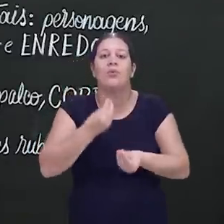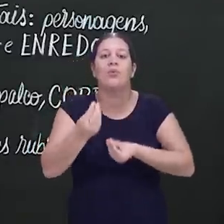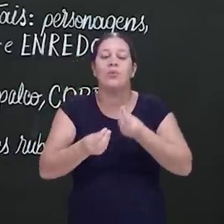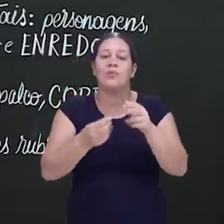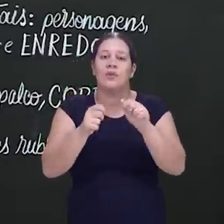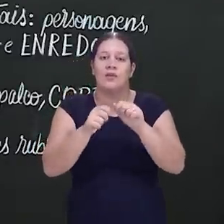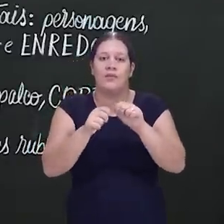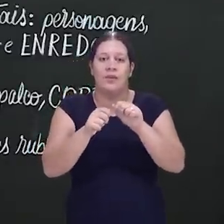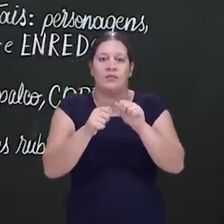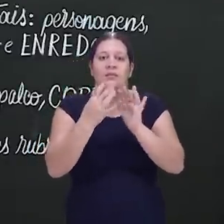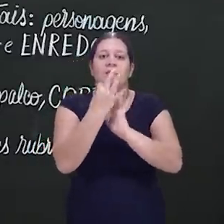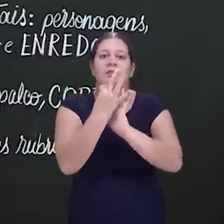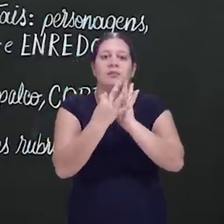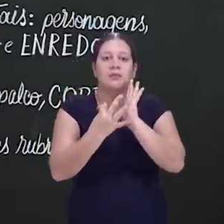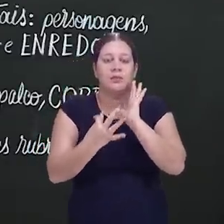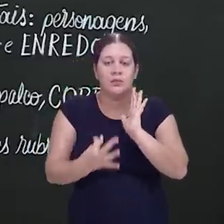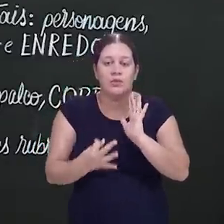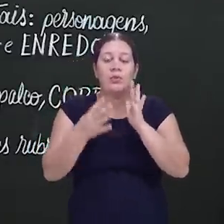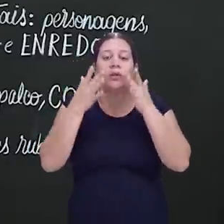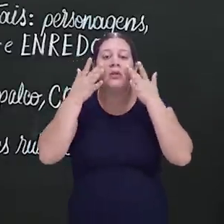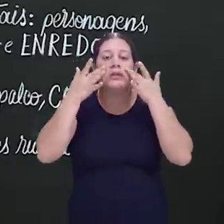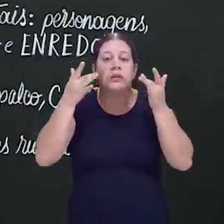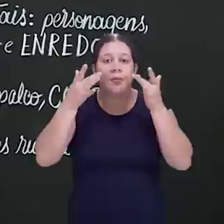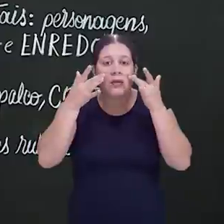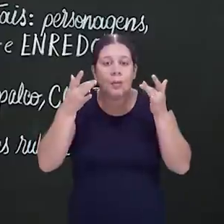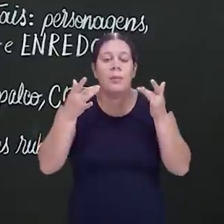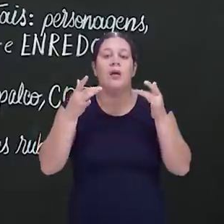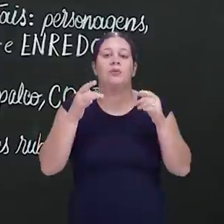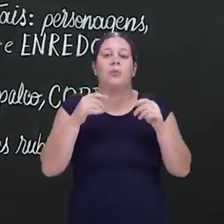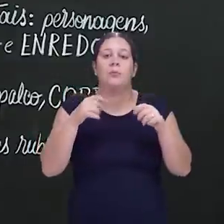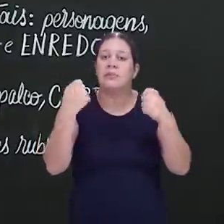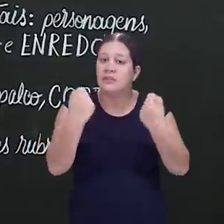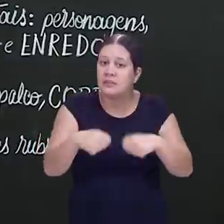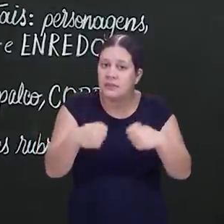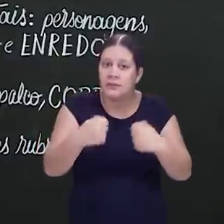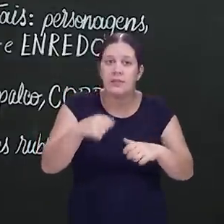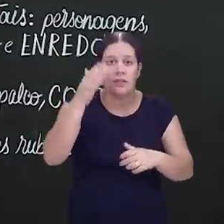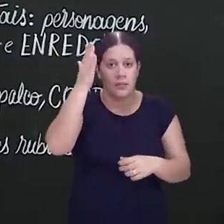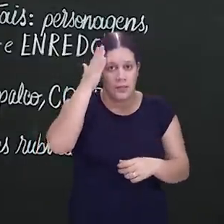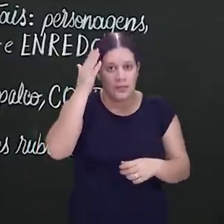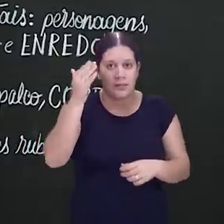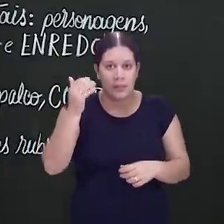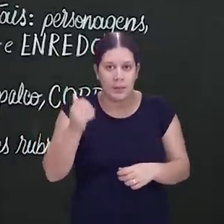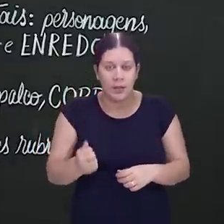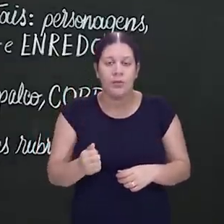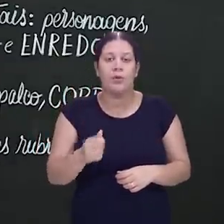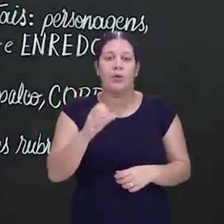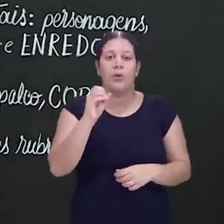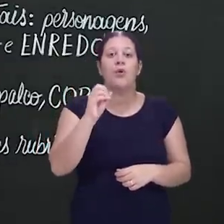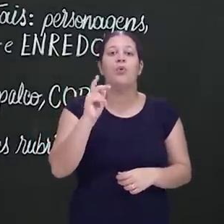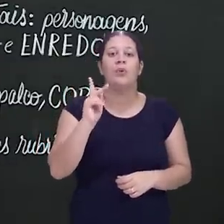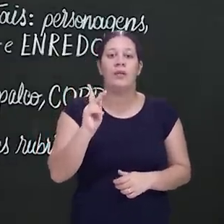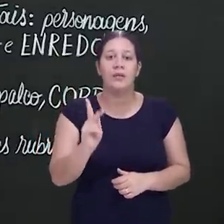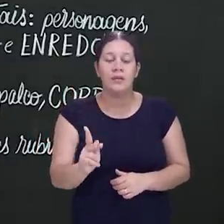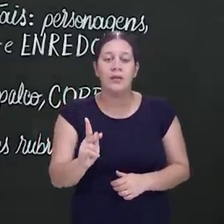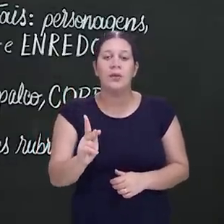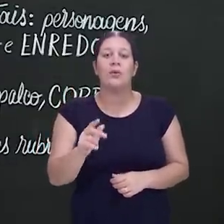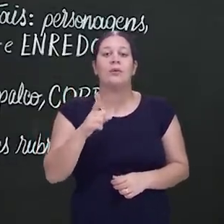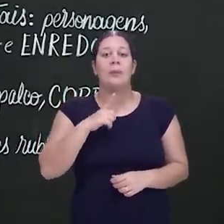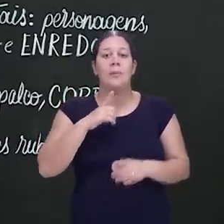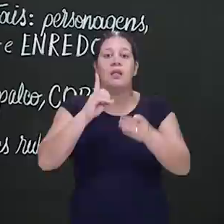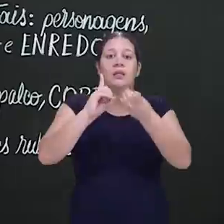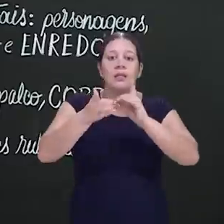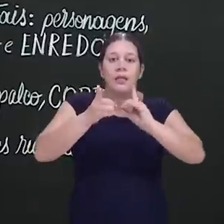esse texto. Então, na hora de escrever um texto dramático, pense sempre nesses elementos, ok? Tanto nas indicações de cena, quanto